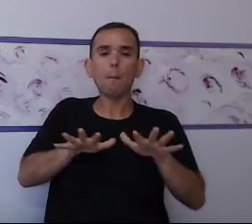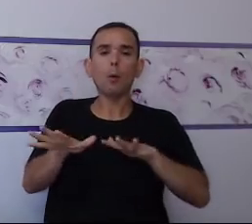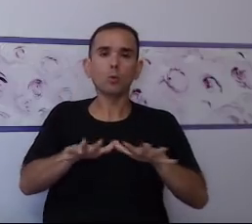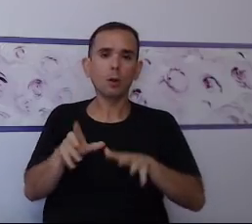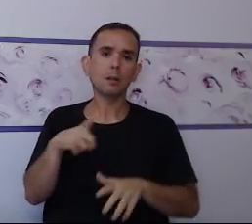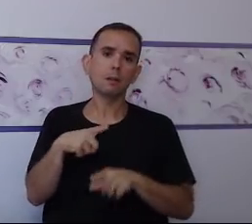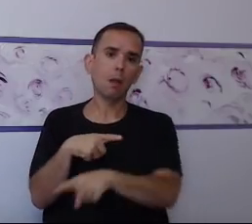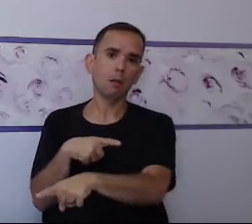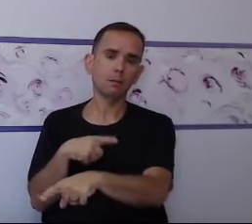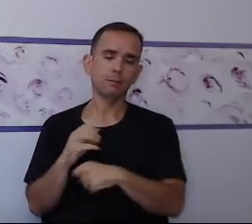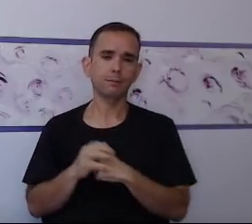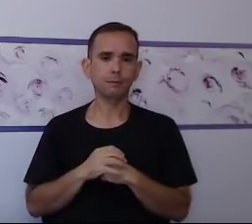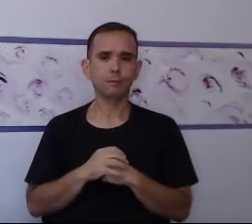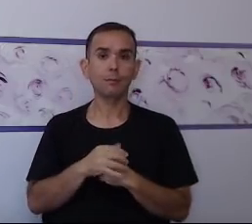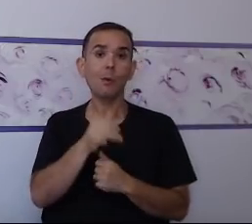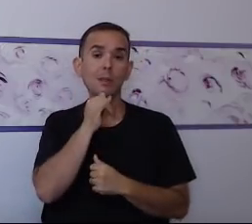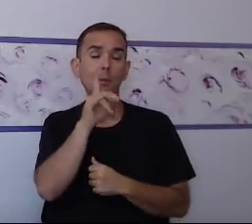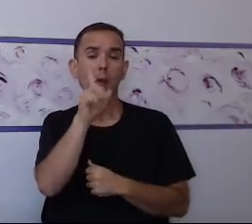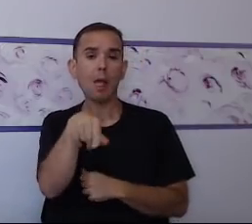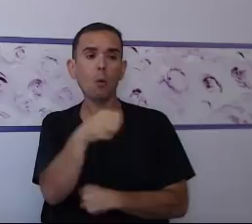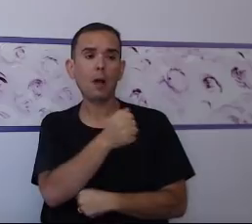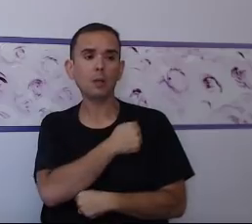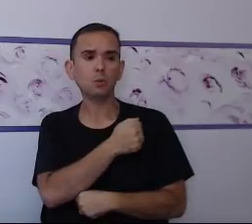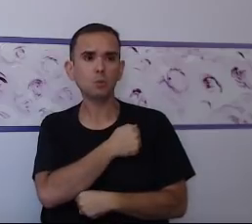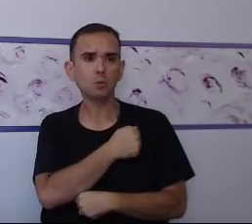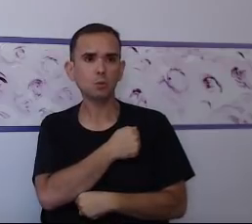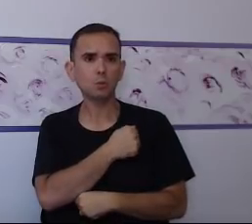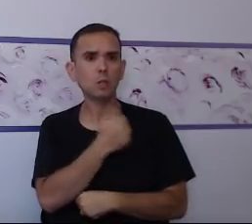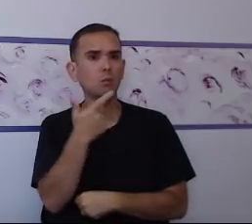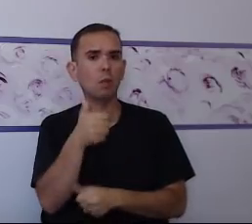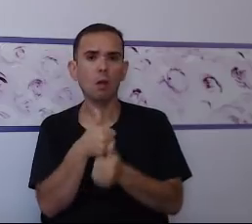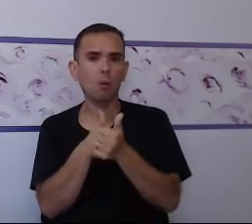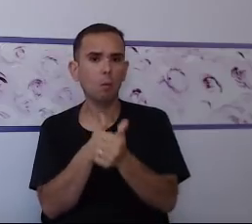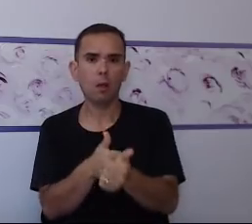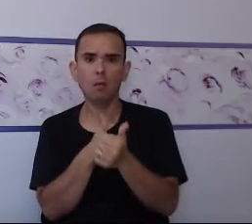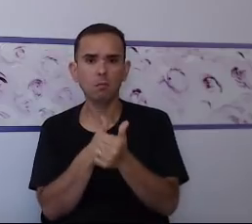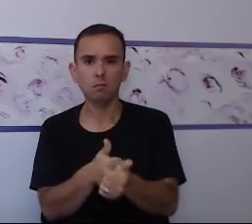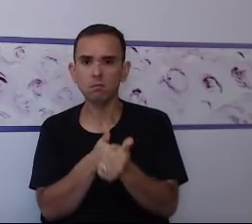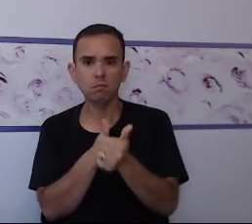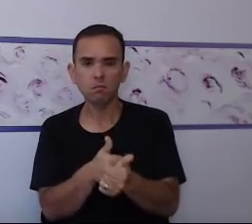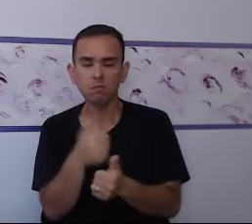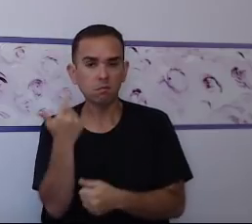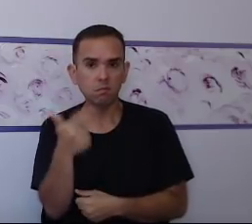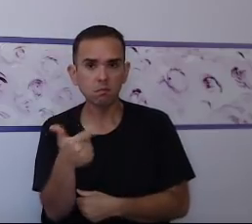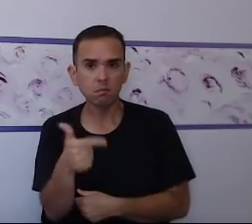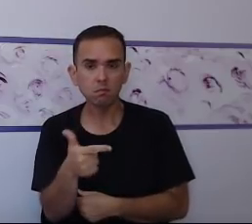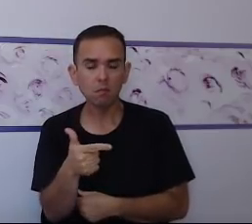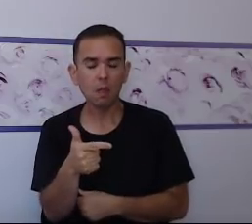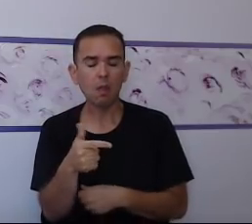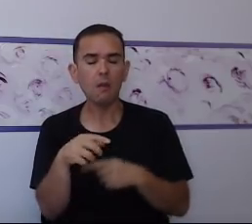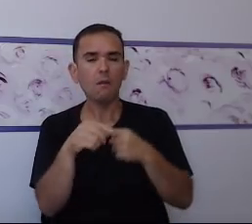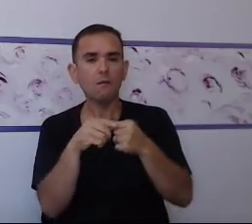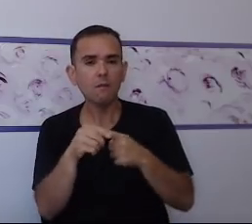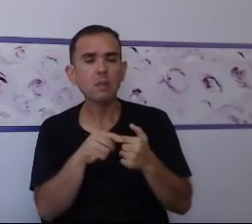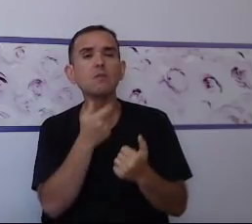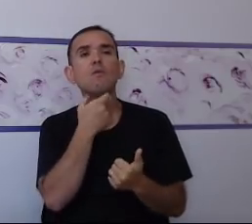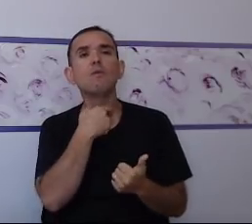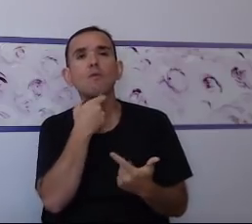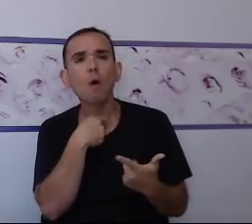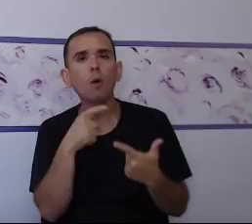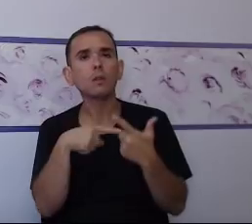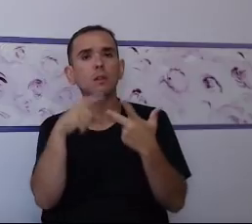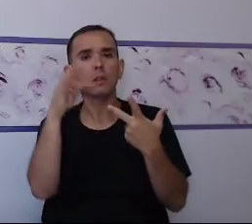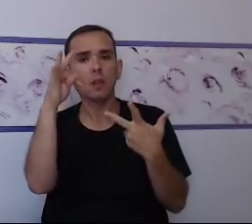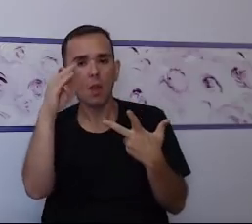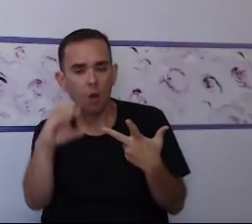vai ter. Então, vamos supor que é um aluno que não tem acompanhamento de físio, de fono, de TO, que